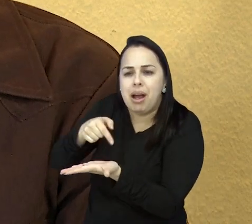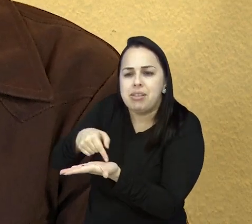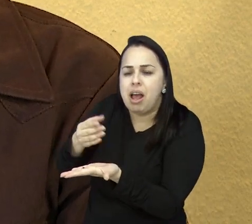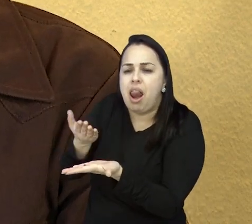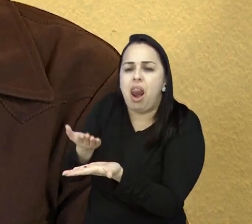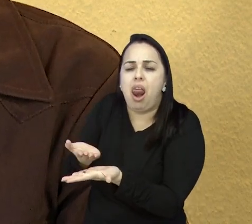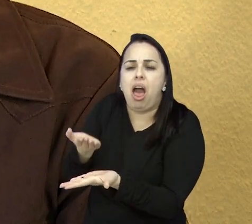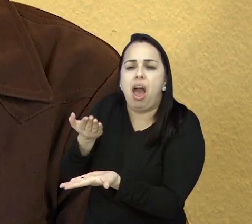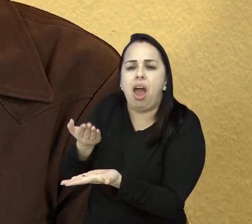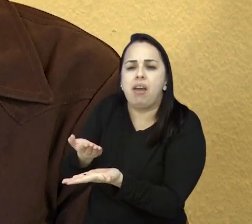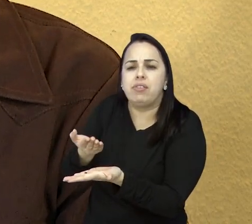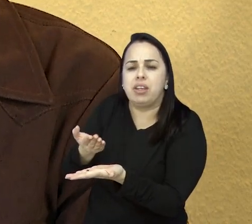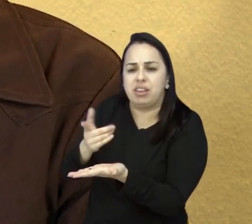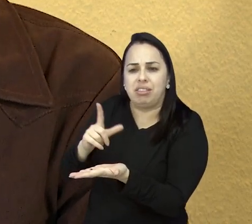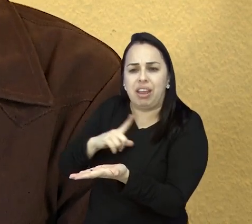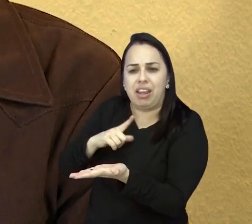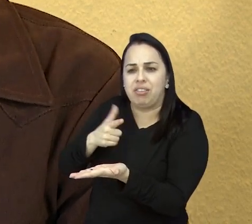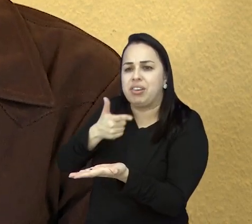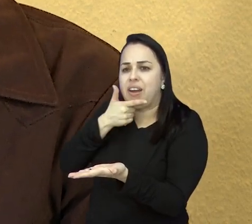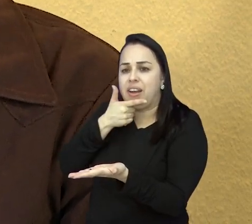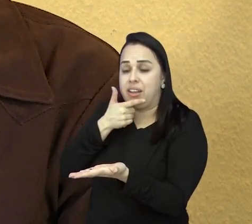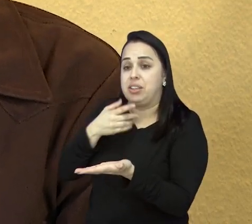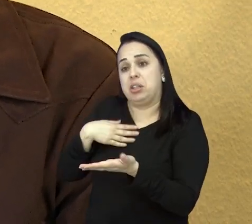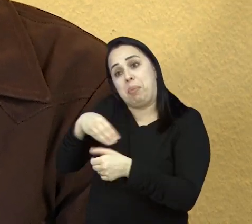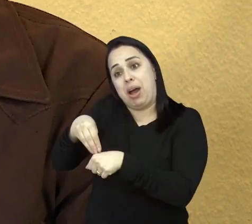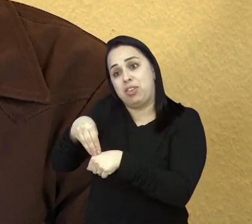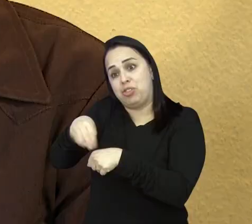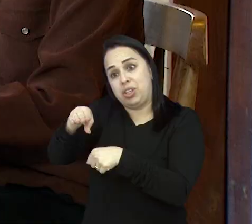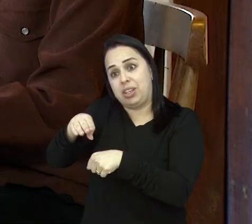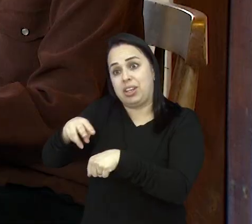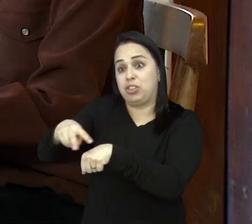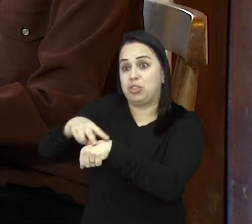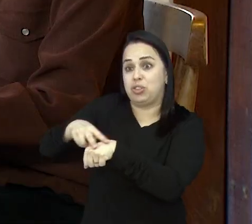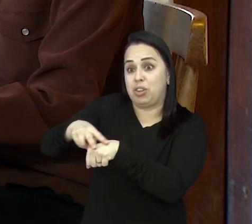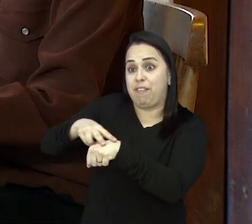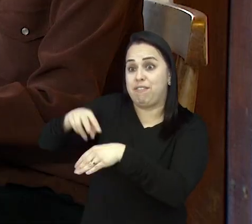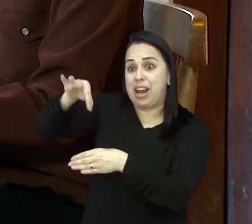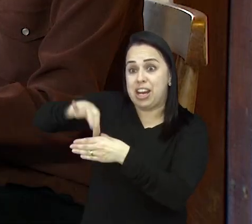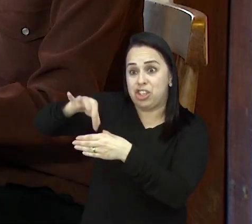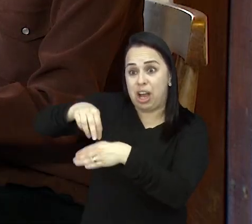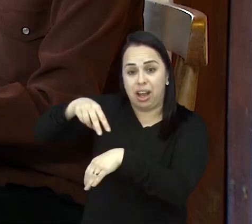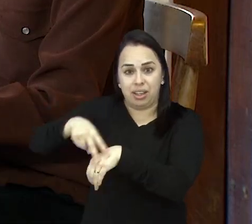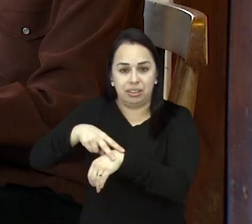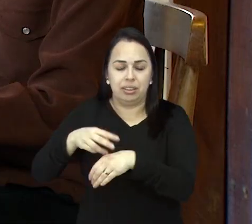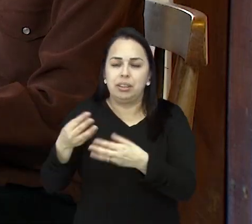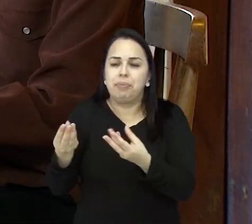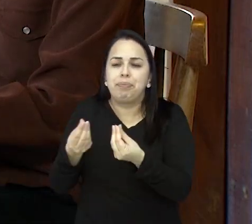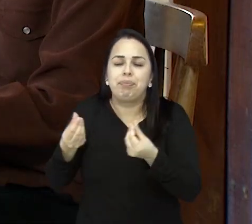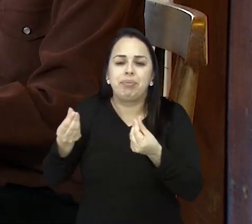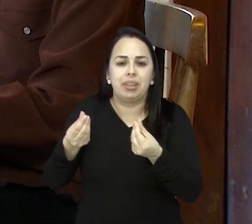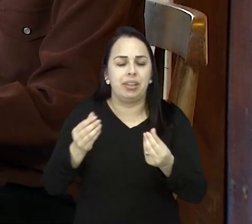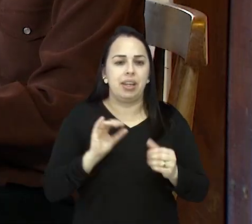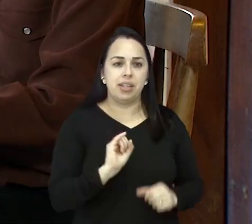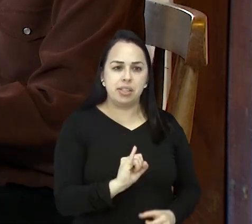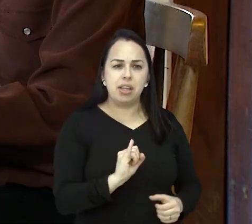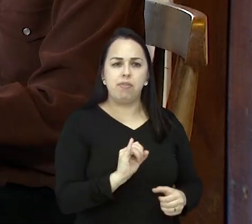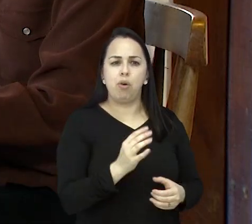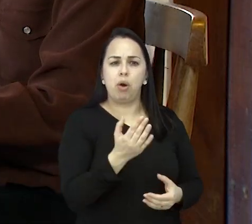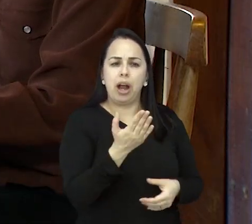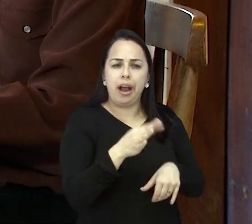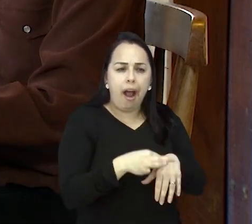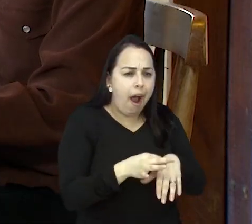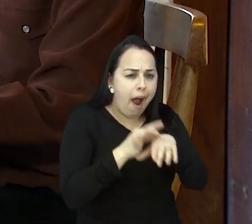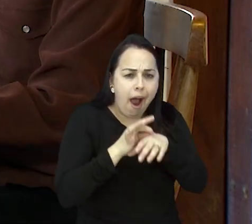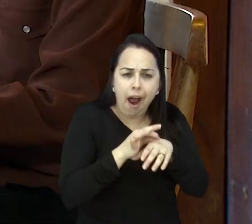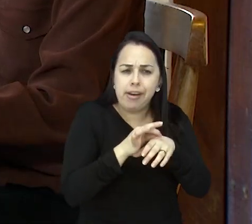gente tem o queijo, eu sugiro o chá verde, que ele também é bem refrescante. Tá, então assim, se fosse uma carne mais